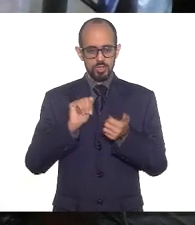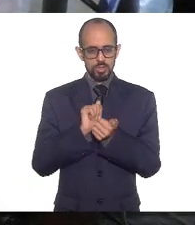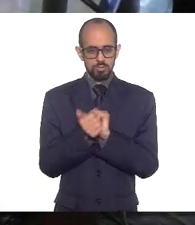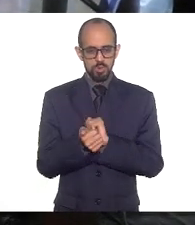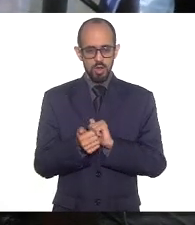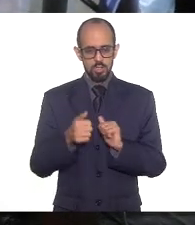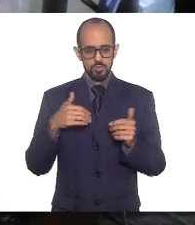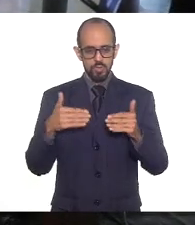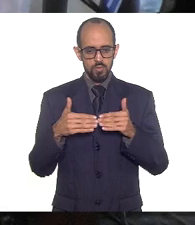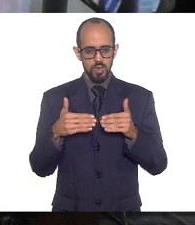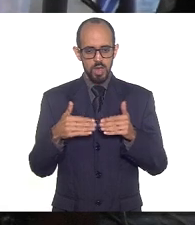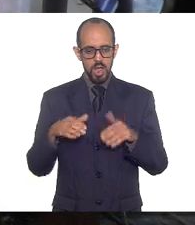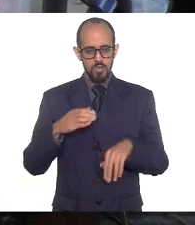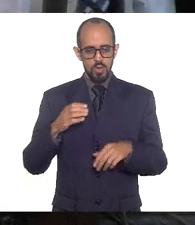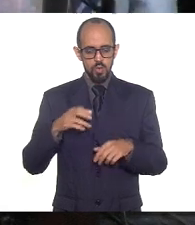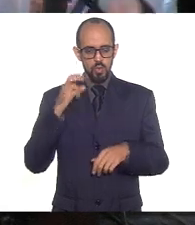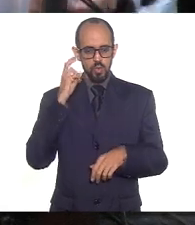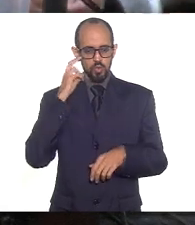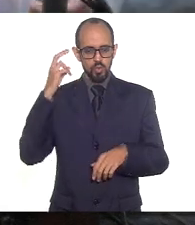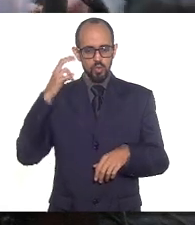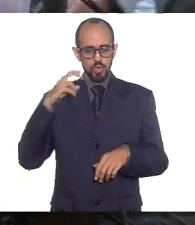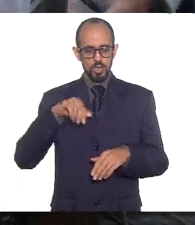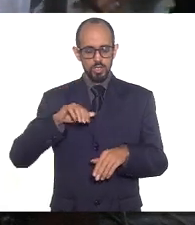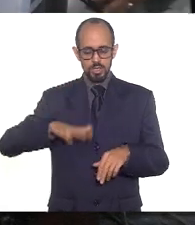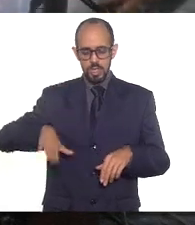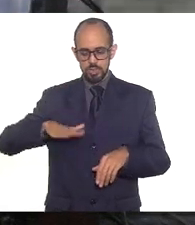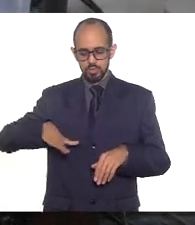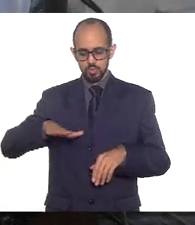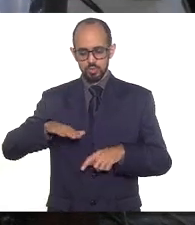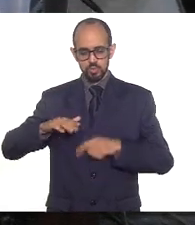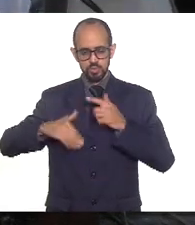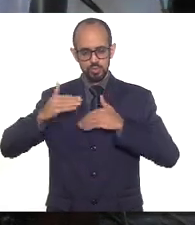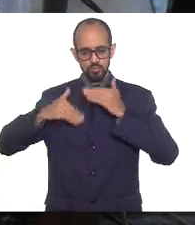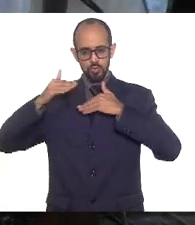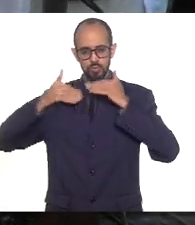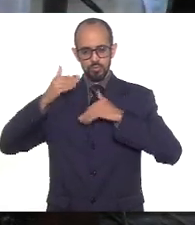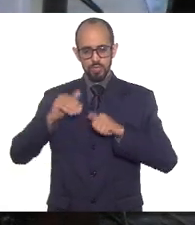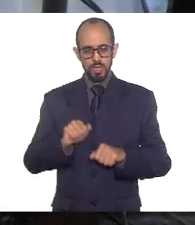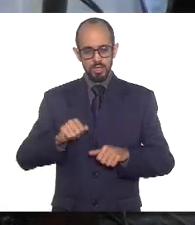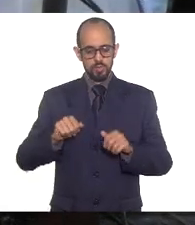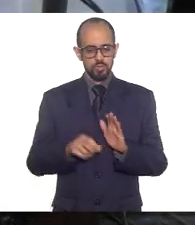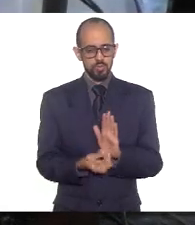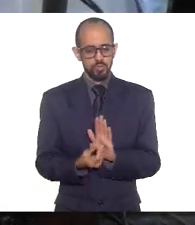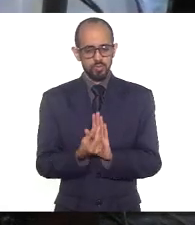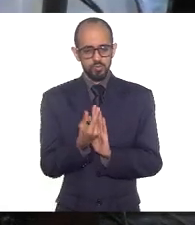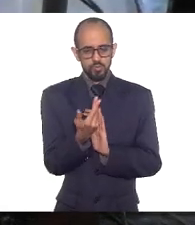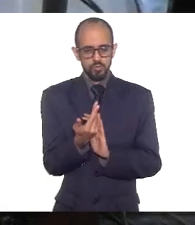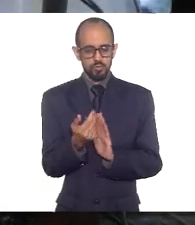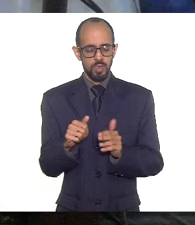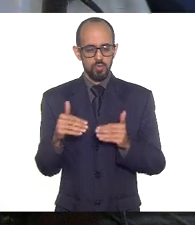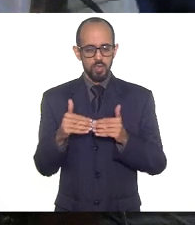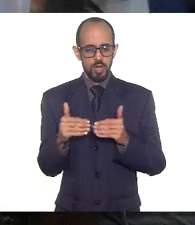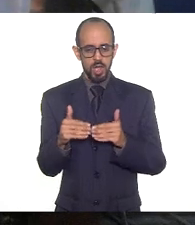Esporte favoráveis cultura favorável de assuntos municipais momento é em qual o horário de orçamento Finanças fiscalização financeira e controle favorável relator o deputado